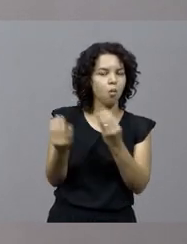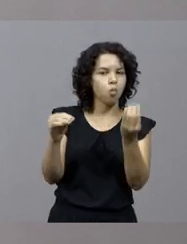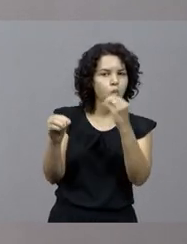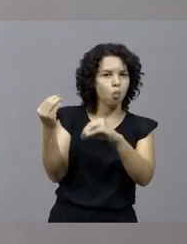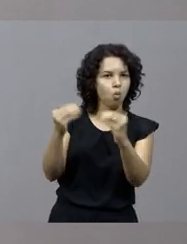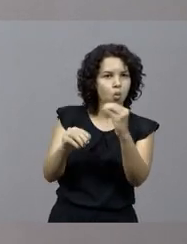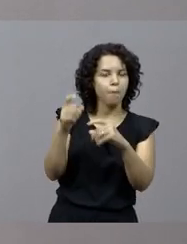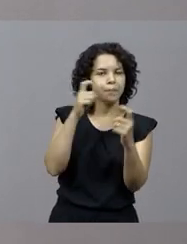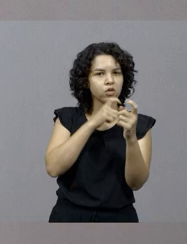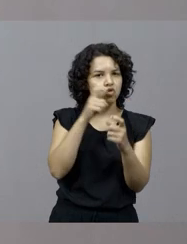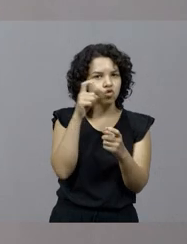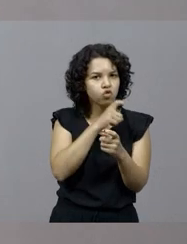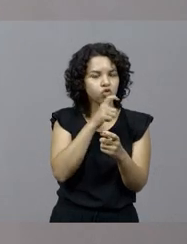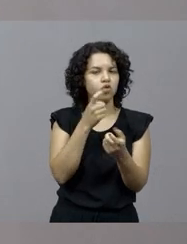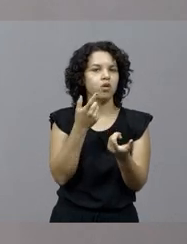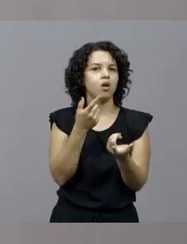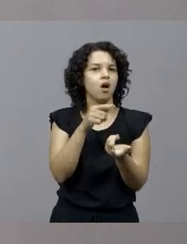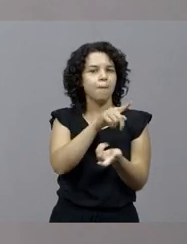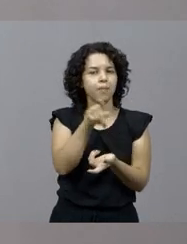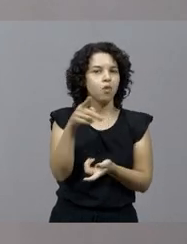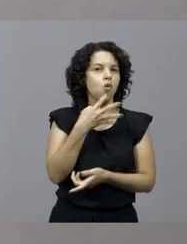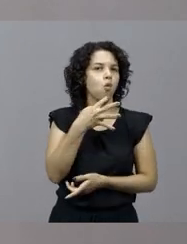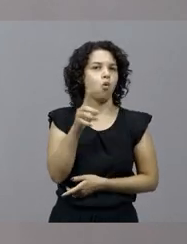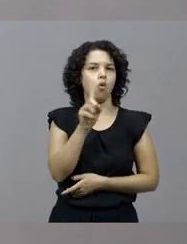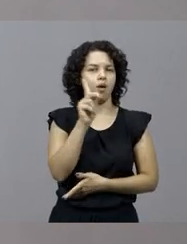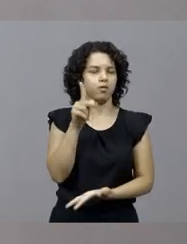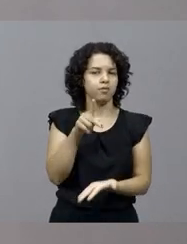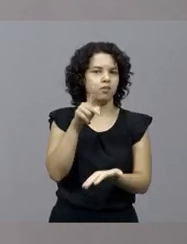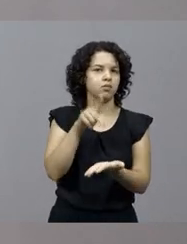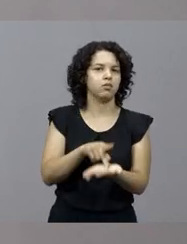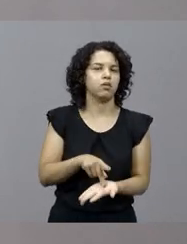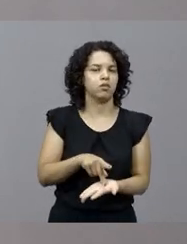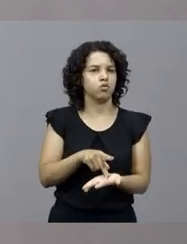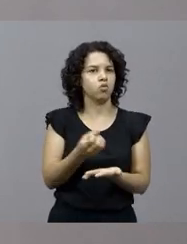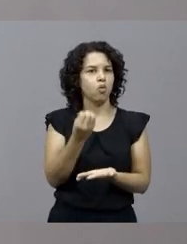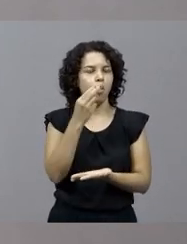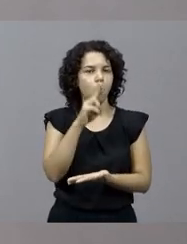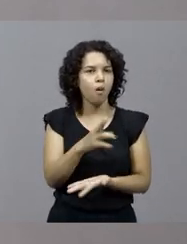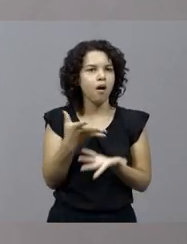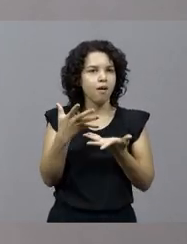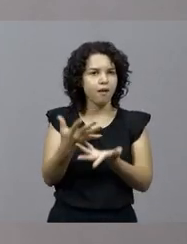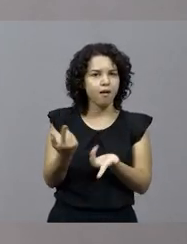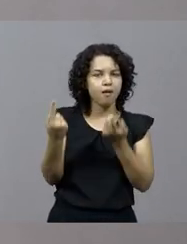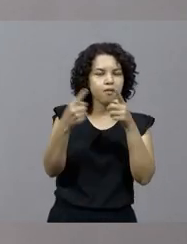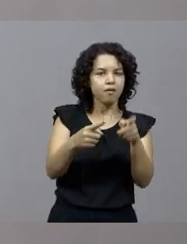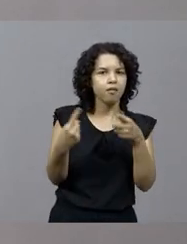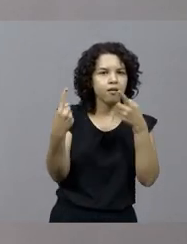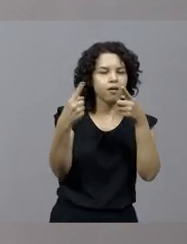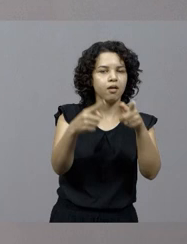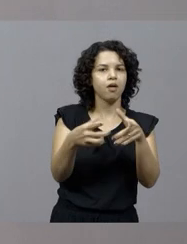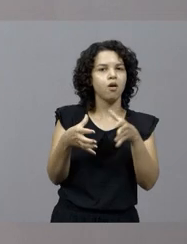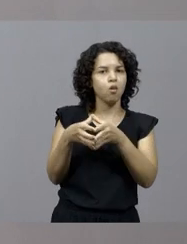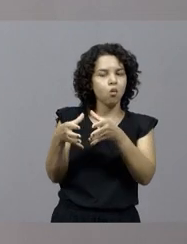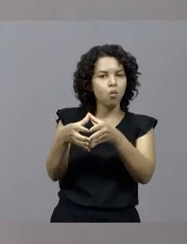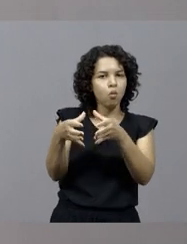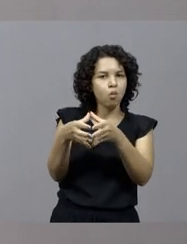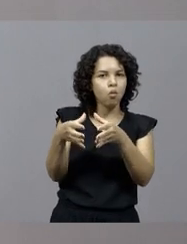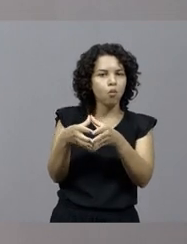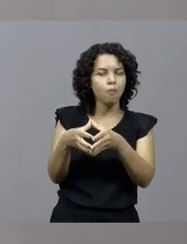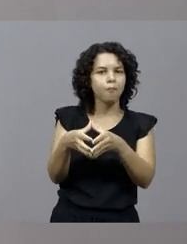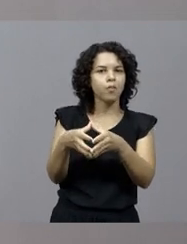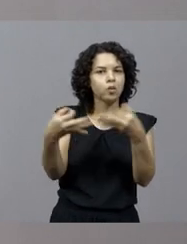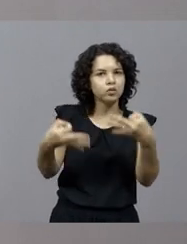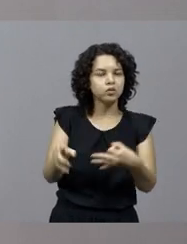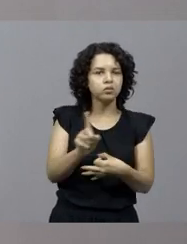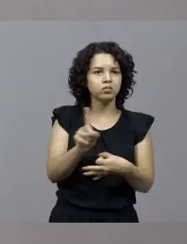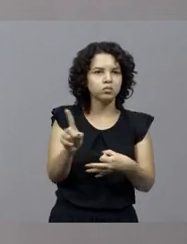quem desconhece a realidade ou pretende realmente atacar uma classe injustificadamente, provocando